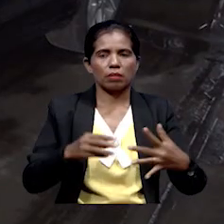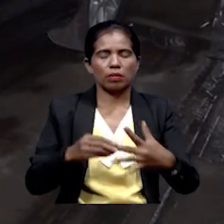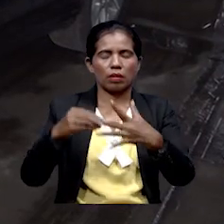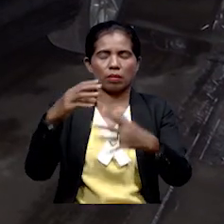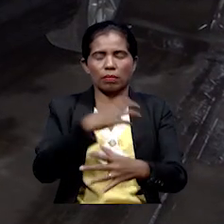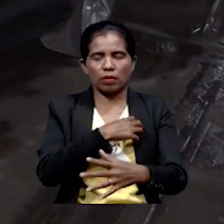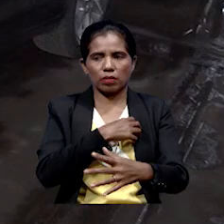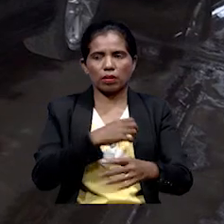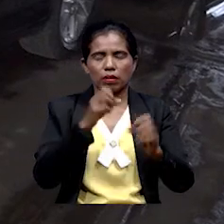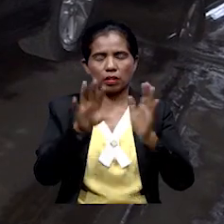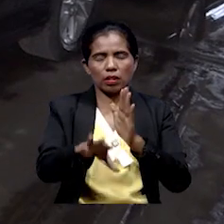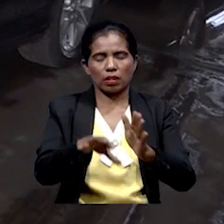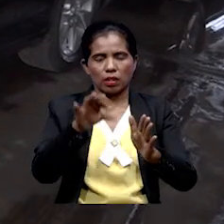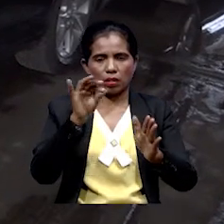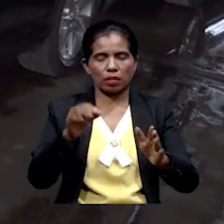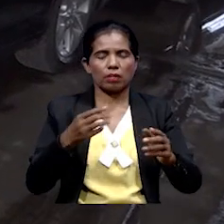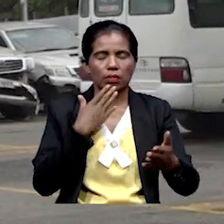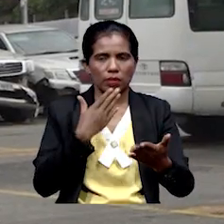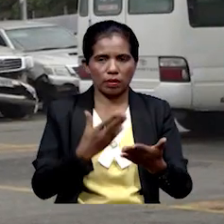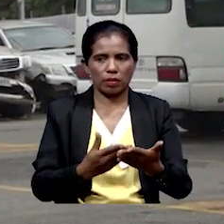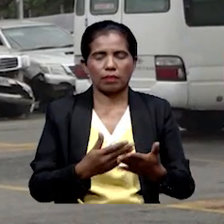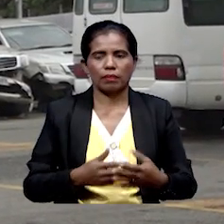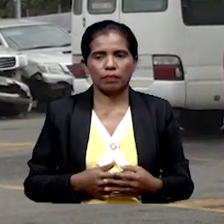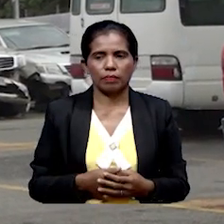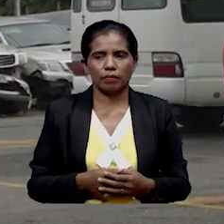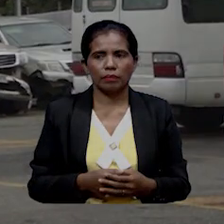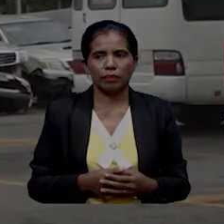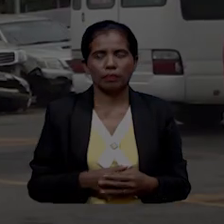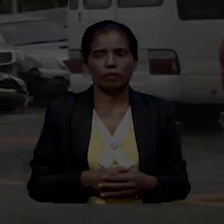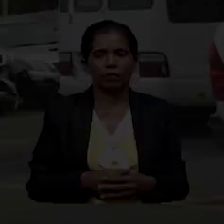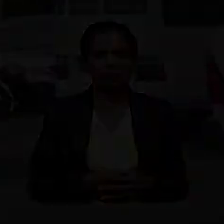polícia, nebe selecionado no rápido. Na Plan Sever, Justiniano Nano, Jemen.